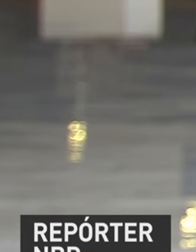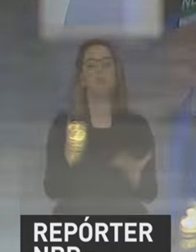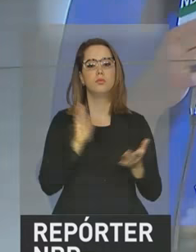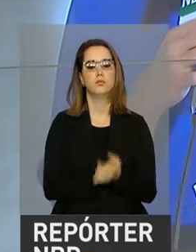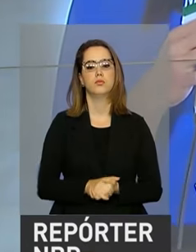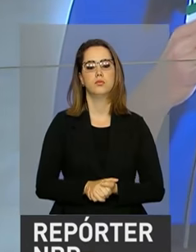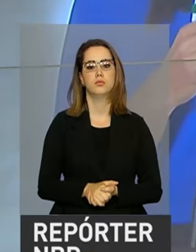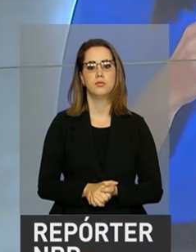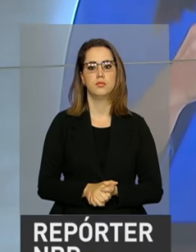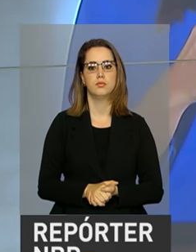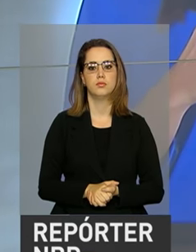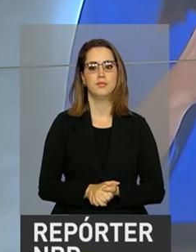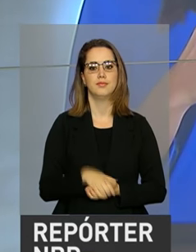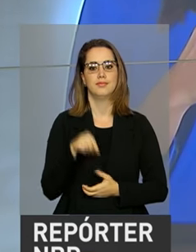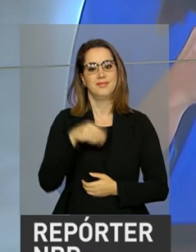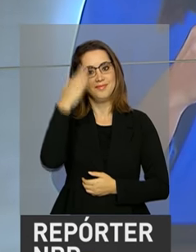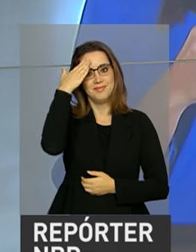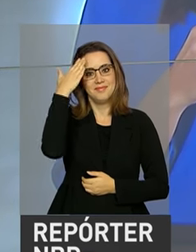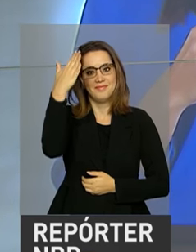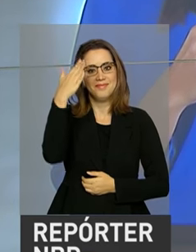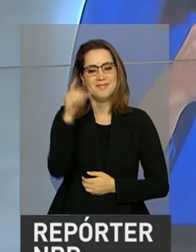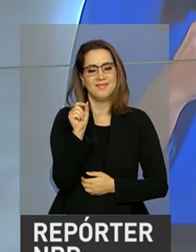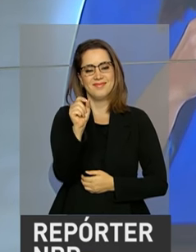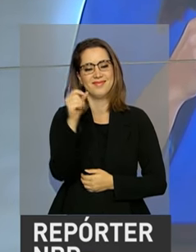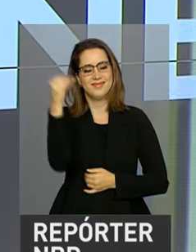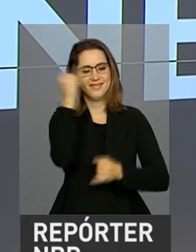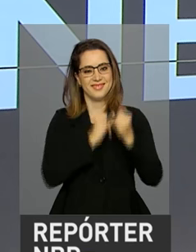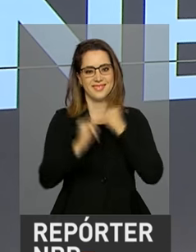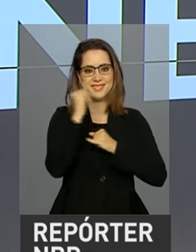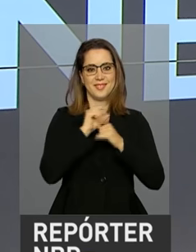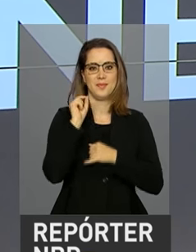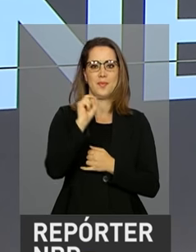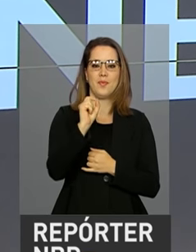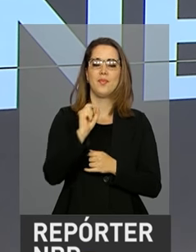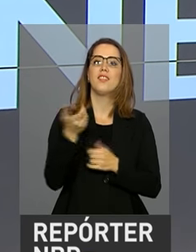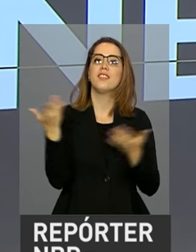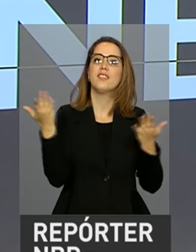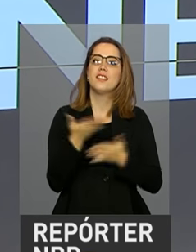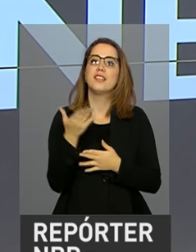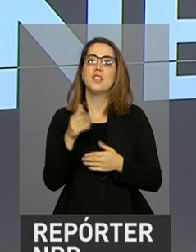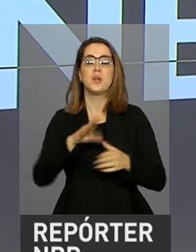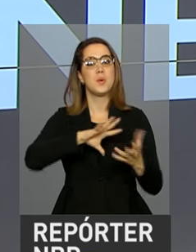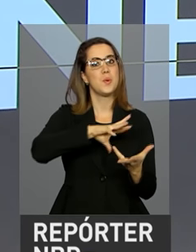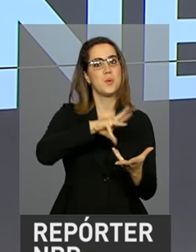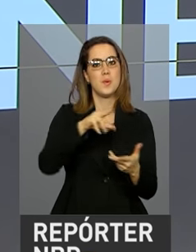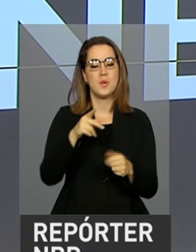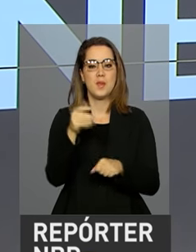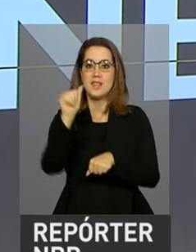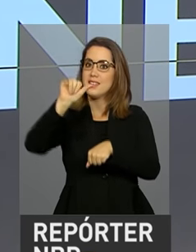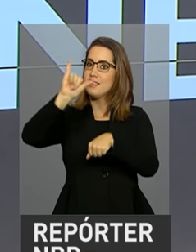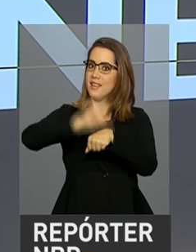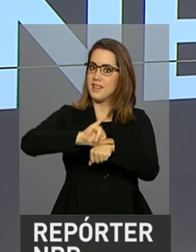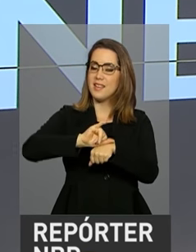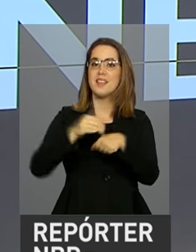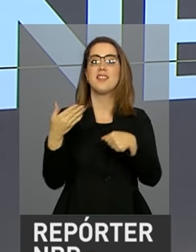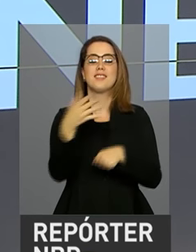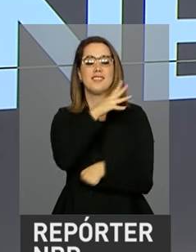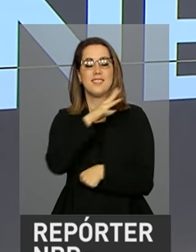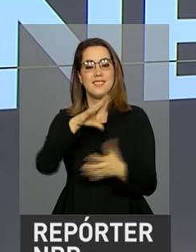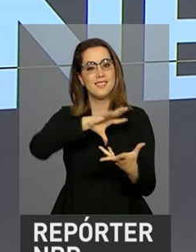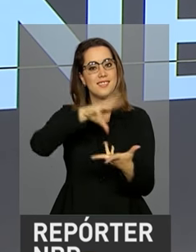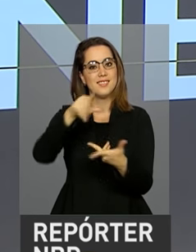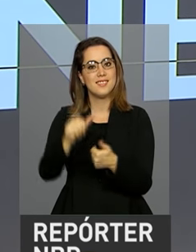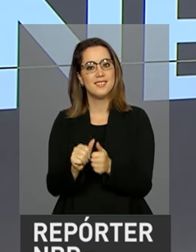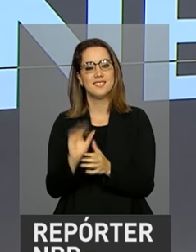Obrigada Paola pelas suas informações e da Capital Federal vamos para a capital do mundo a festa de abertura dos Jogos vai ser marcada pela